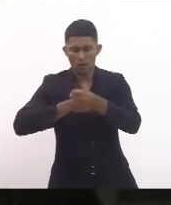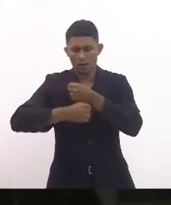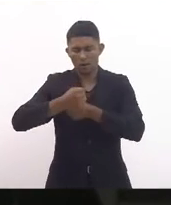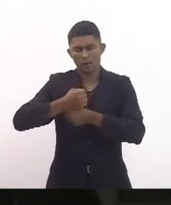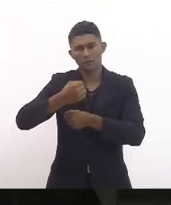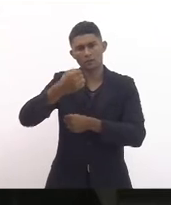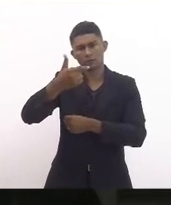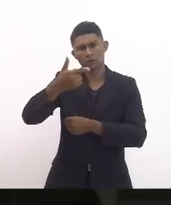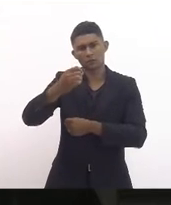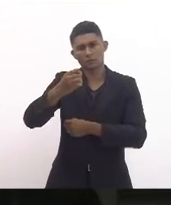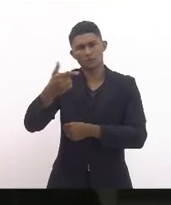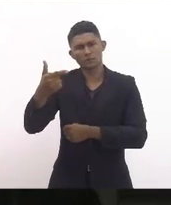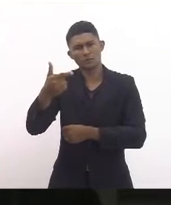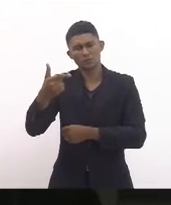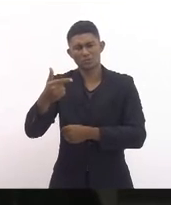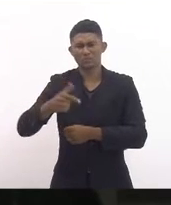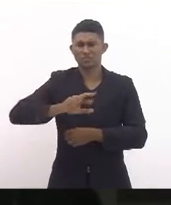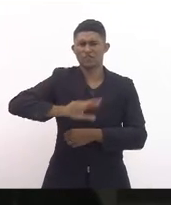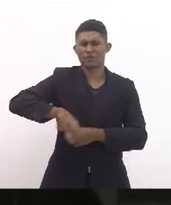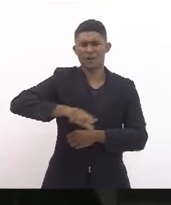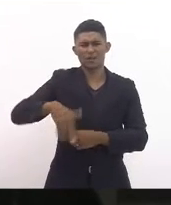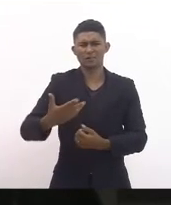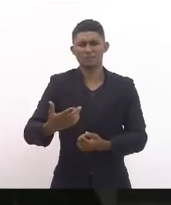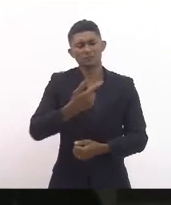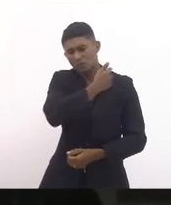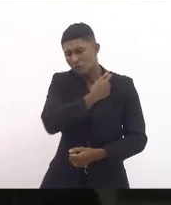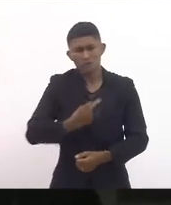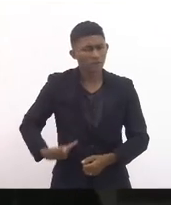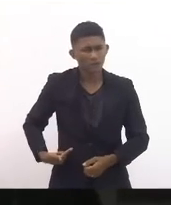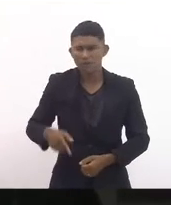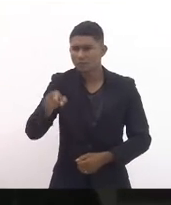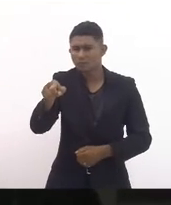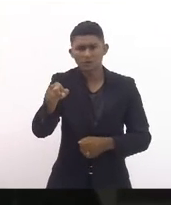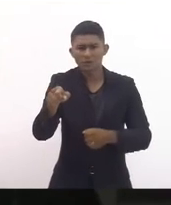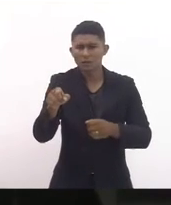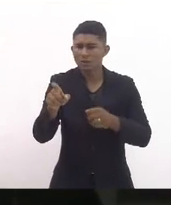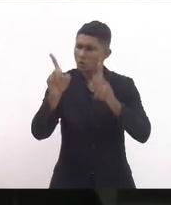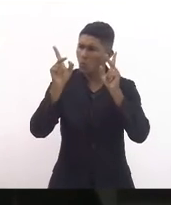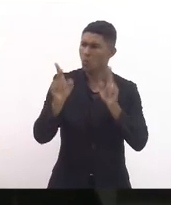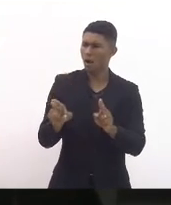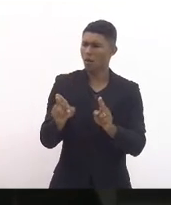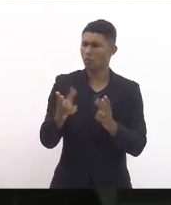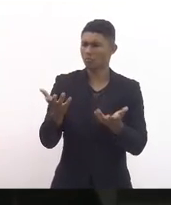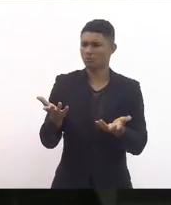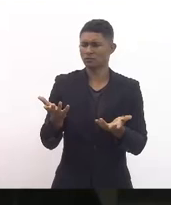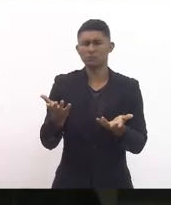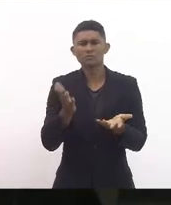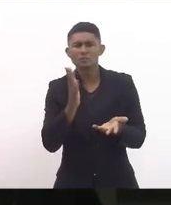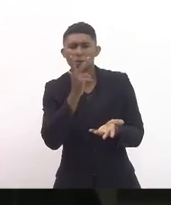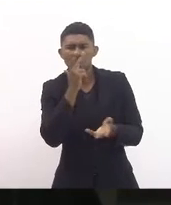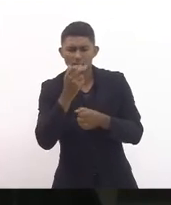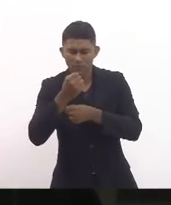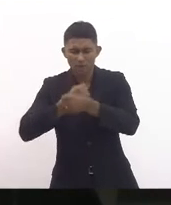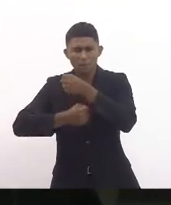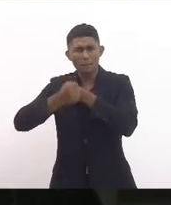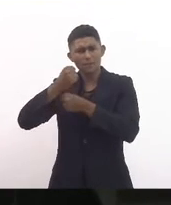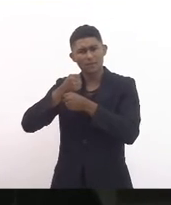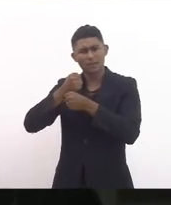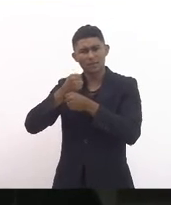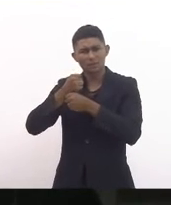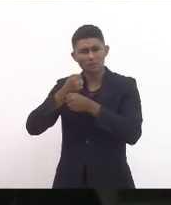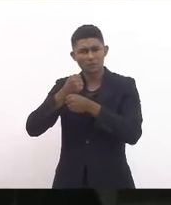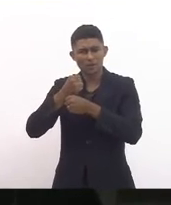o mesmo governo o mesmo planejamento eixos distintos e